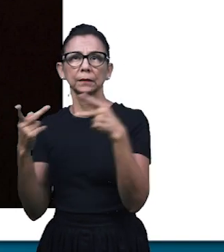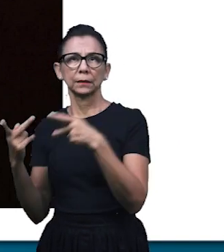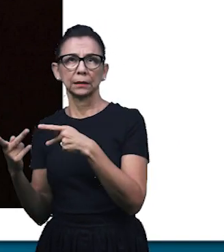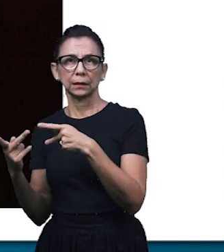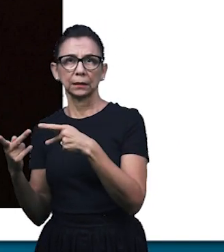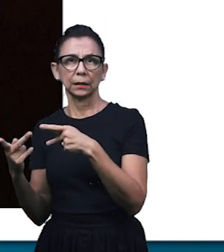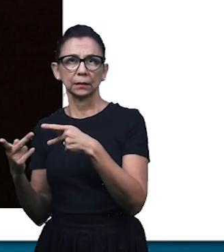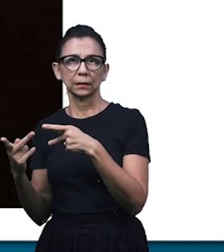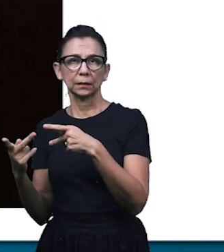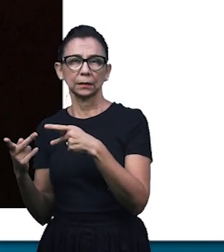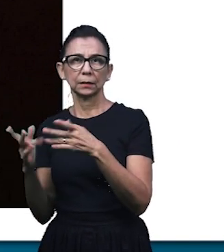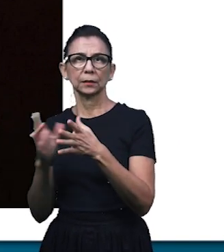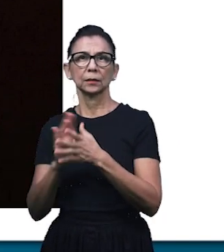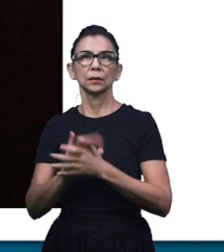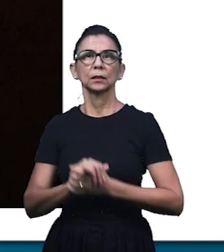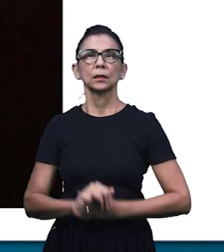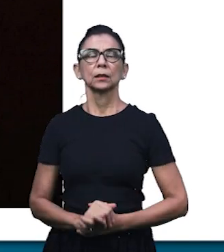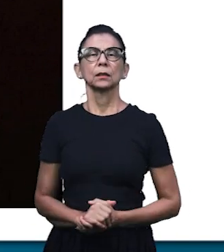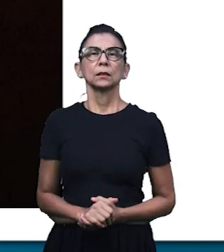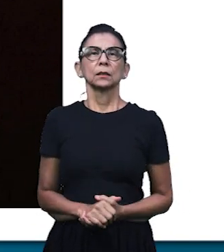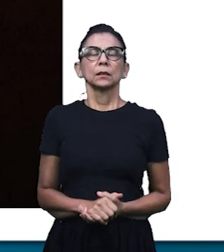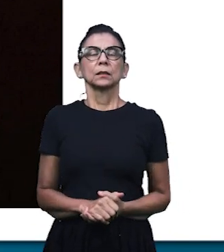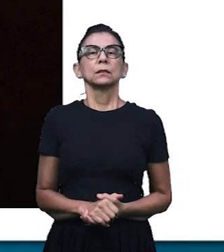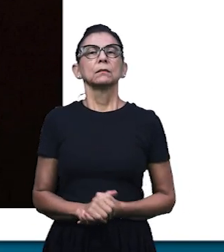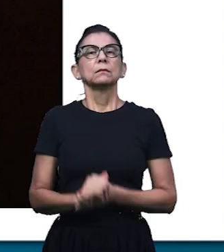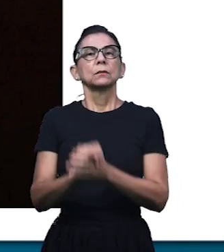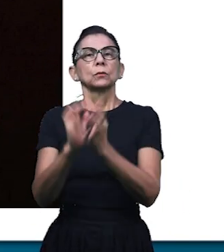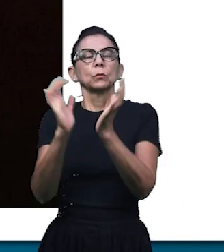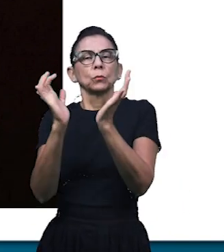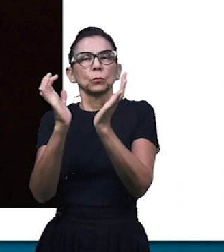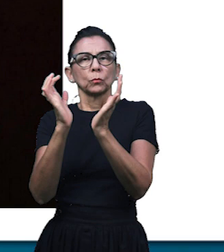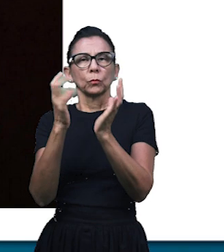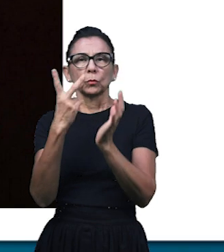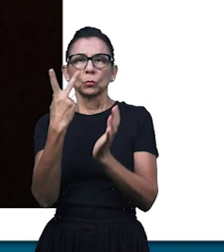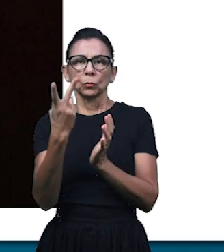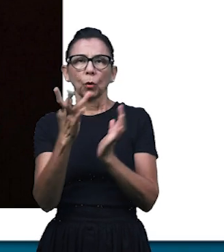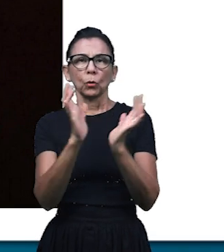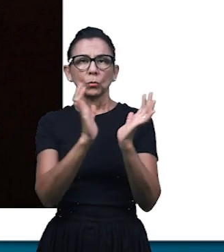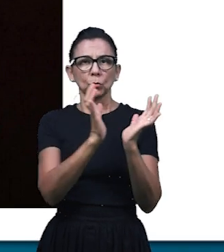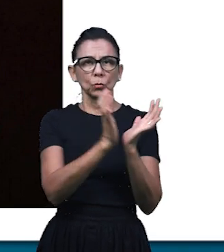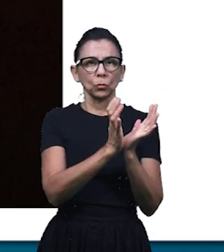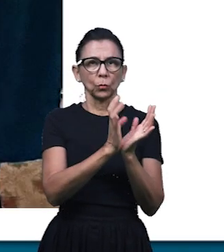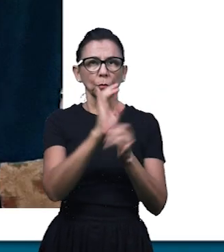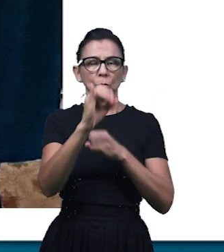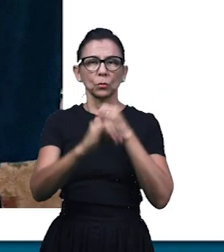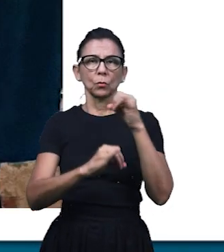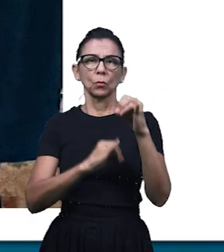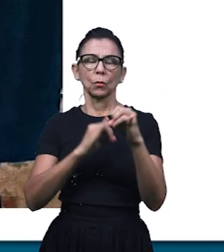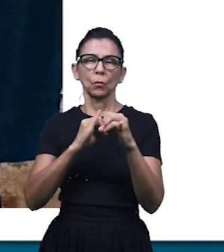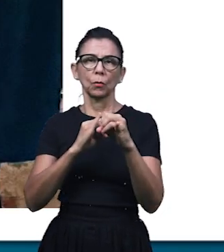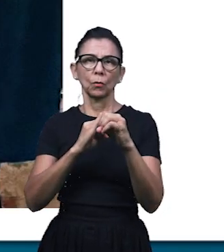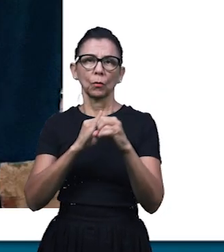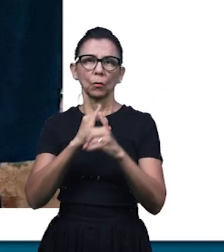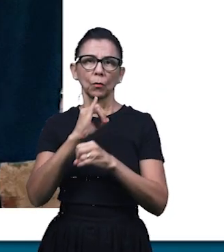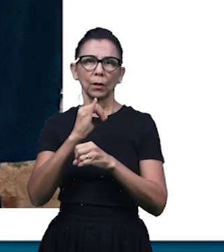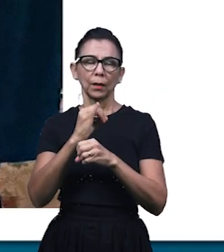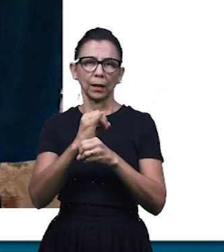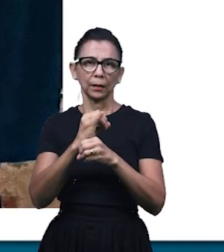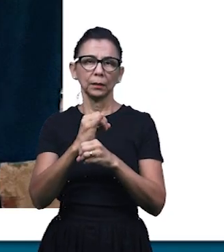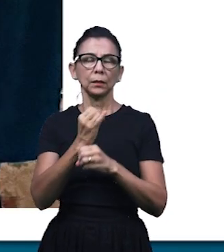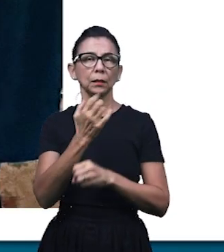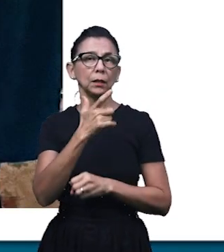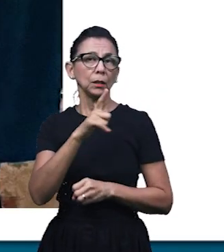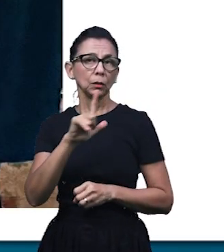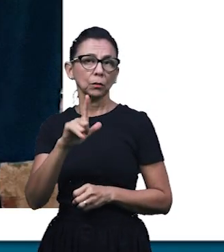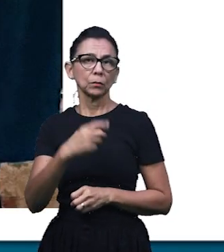Um grupo foi destinado a realizar de forma online e outro grupo presencial. E para